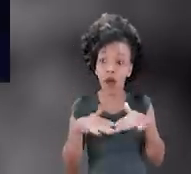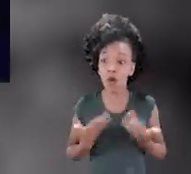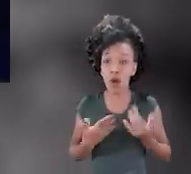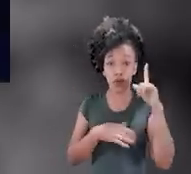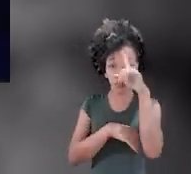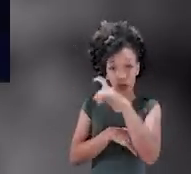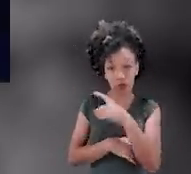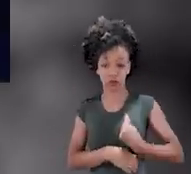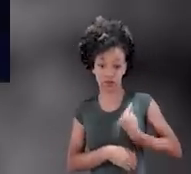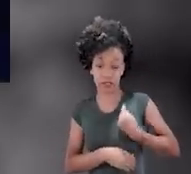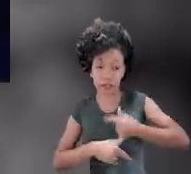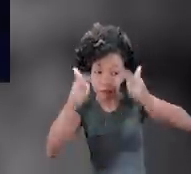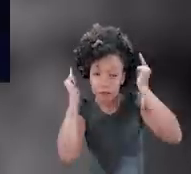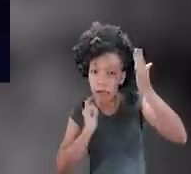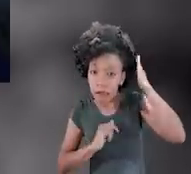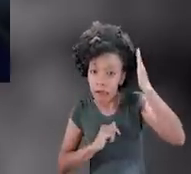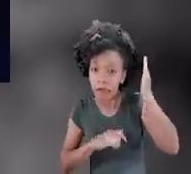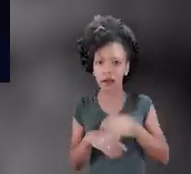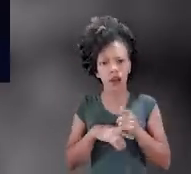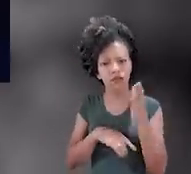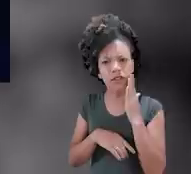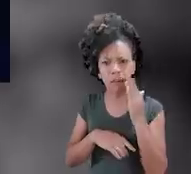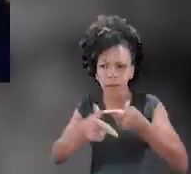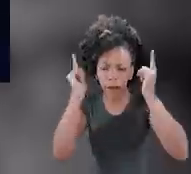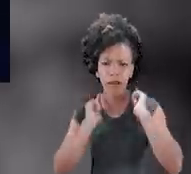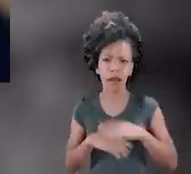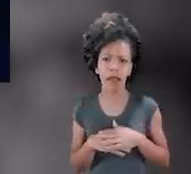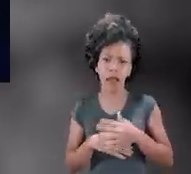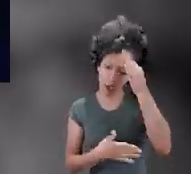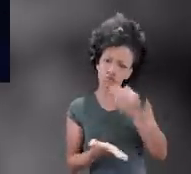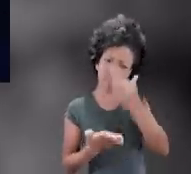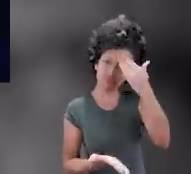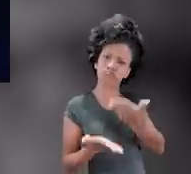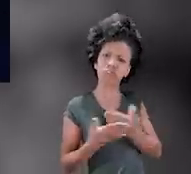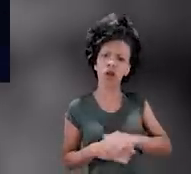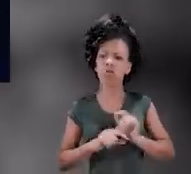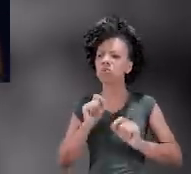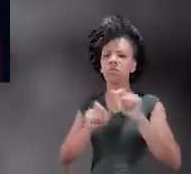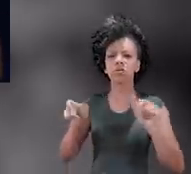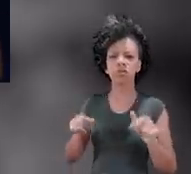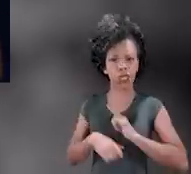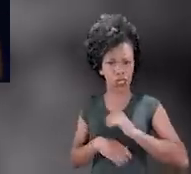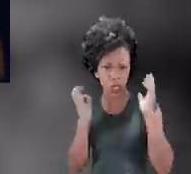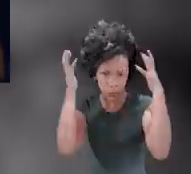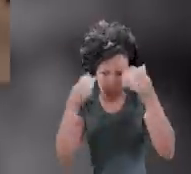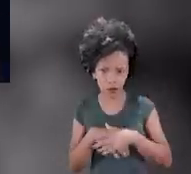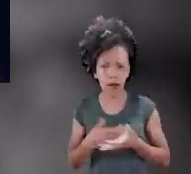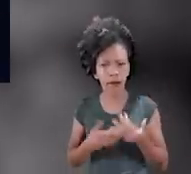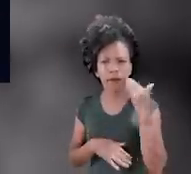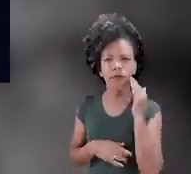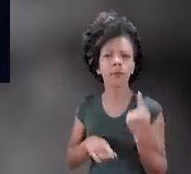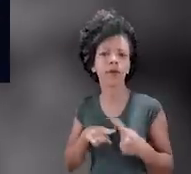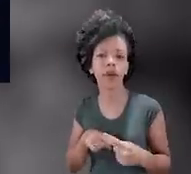as dificuldades de ter a cabeça pelada? Aliás, você sabia que carecas são muito mais confiantes do que quem tem cabelo? Você quer entender por quê?